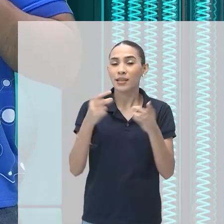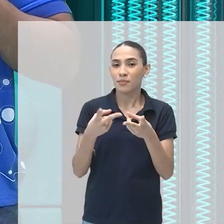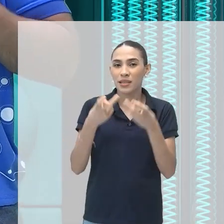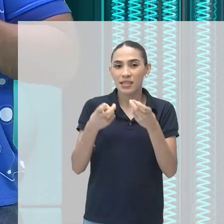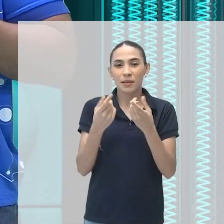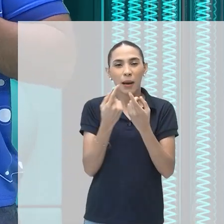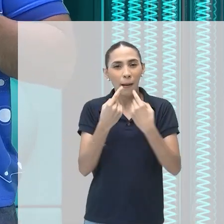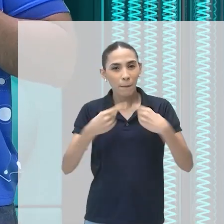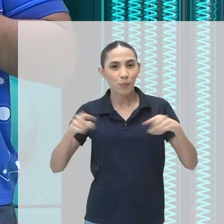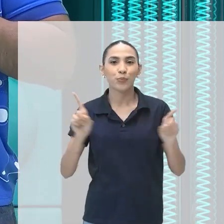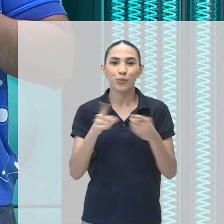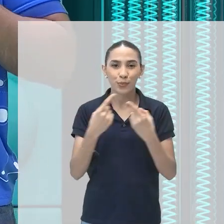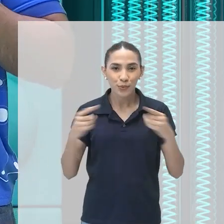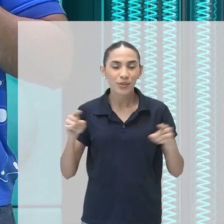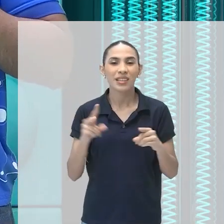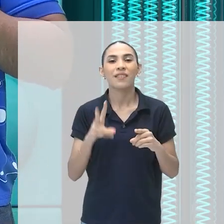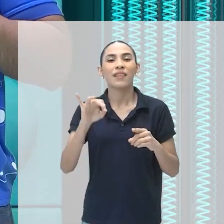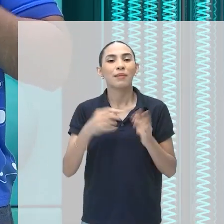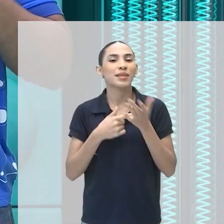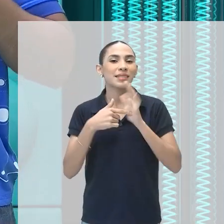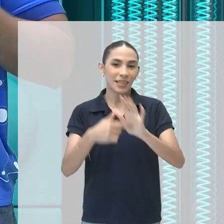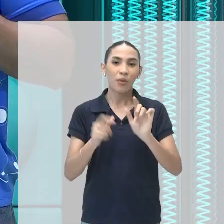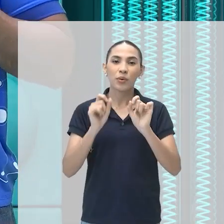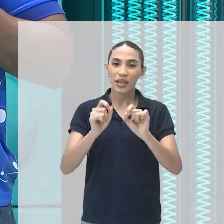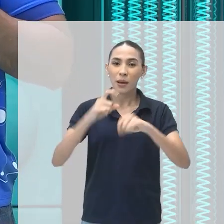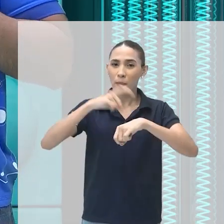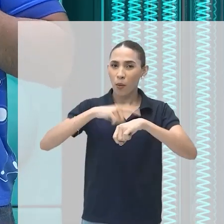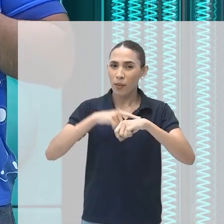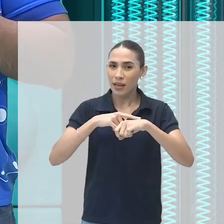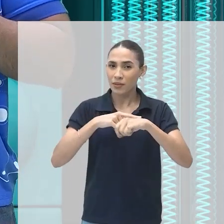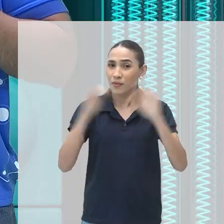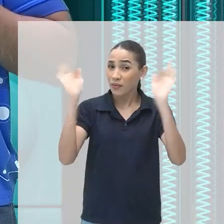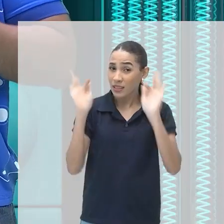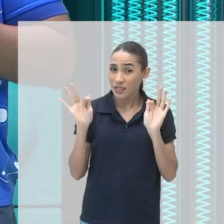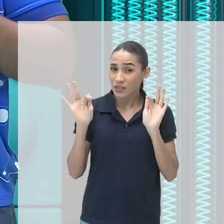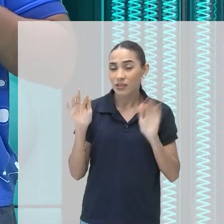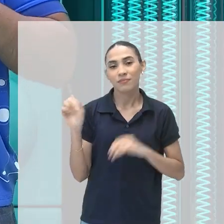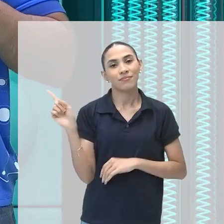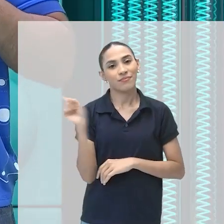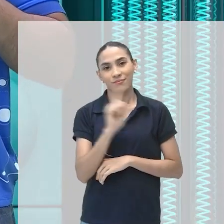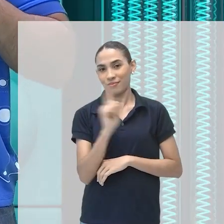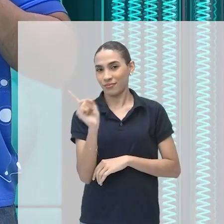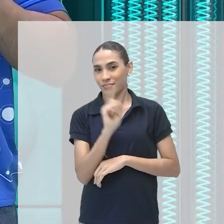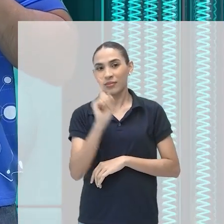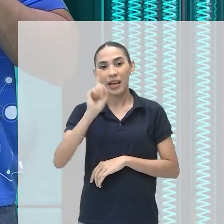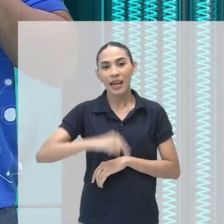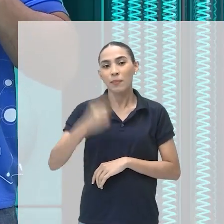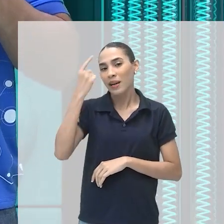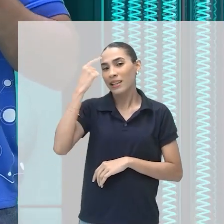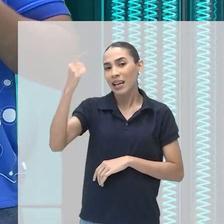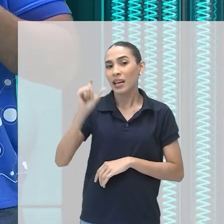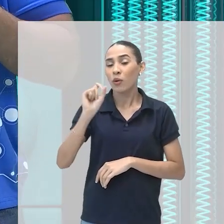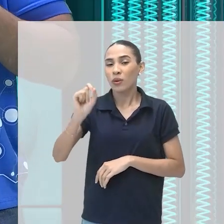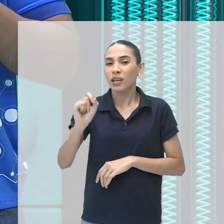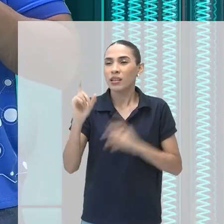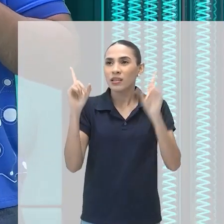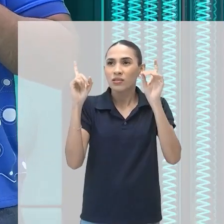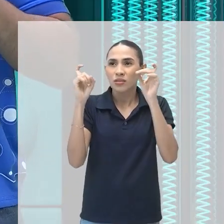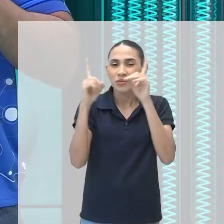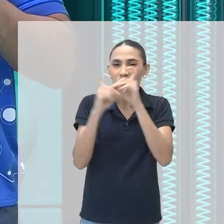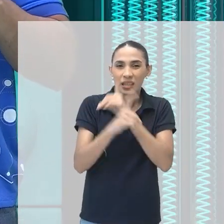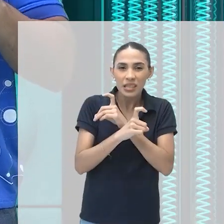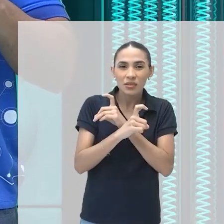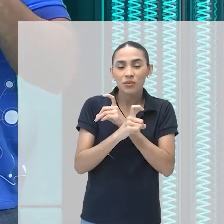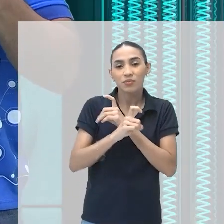que a trilha sonora traz o quê? Ela traz um momento de alegria? Não, traz uma ideia de tensão, de